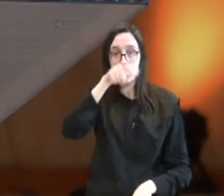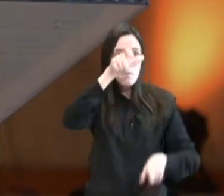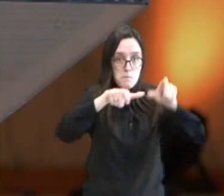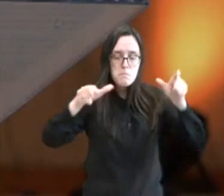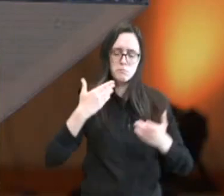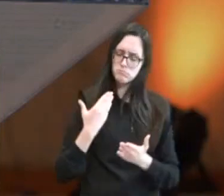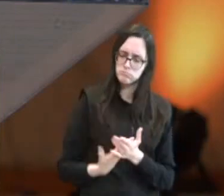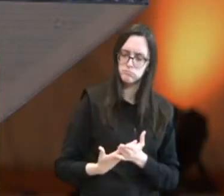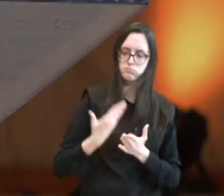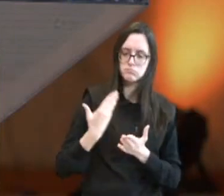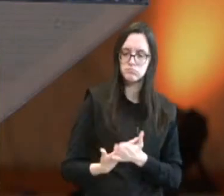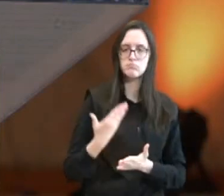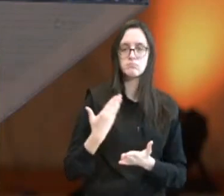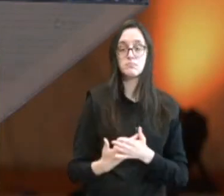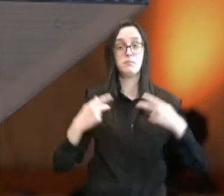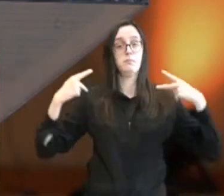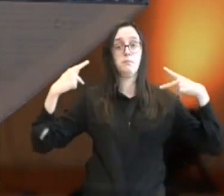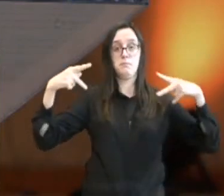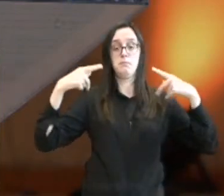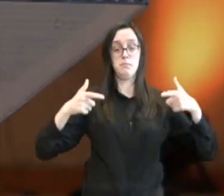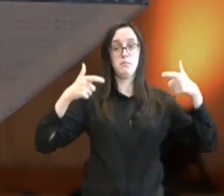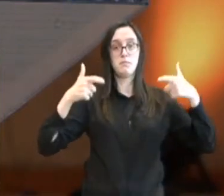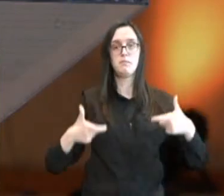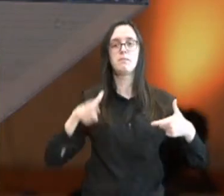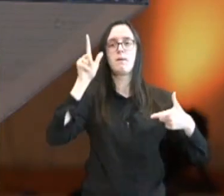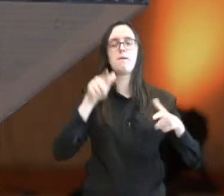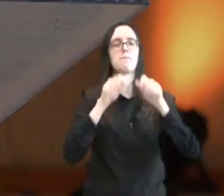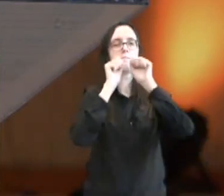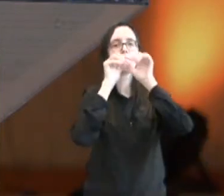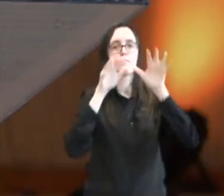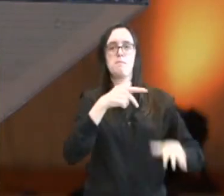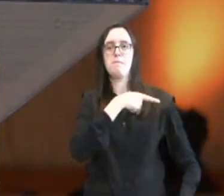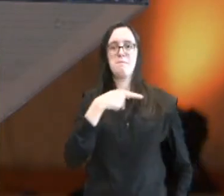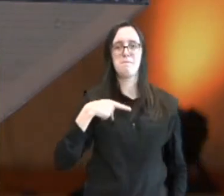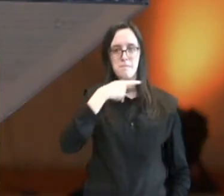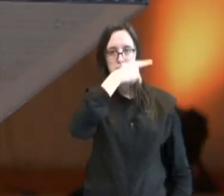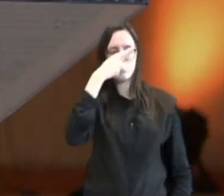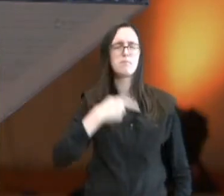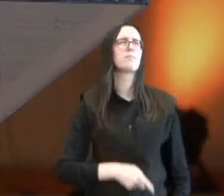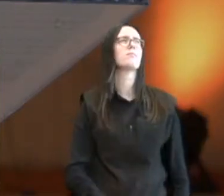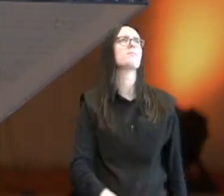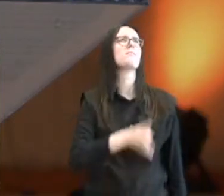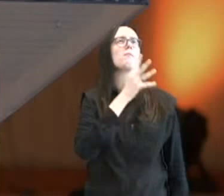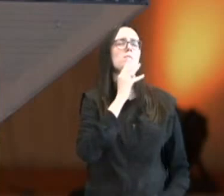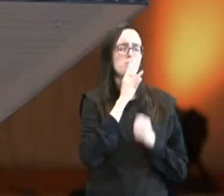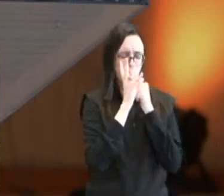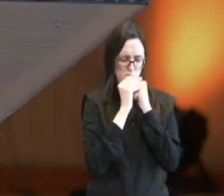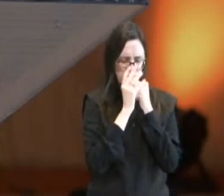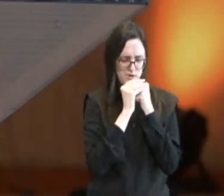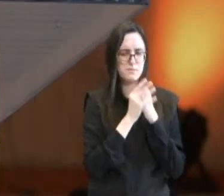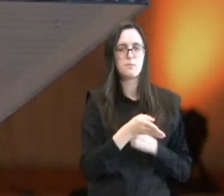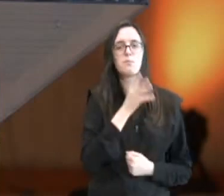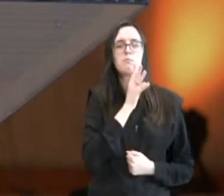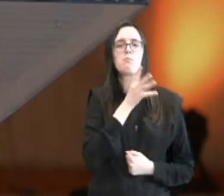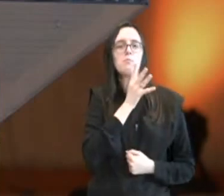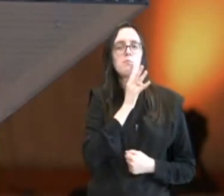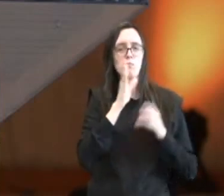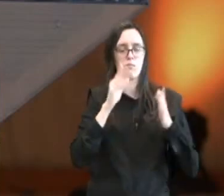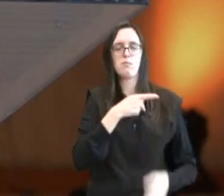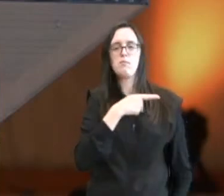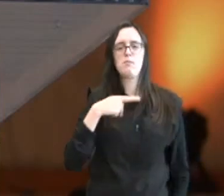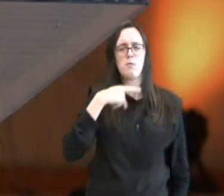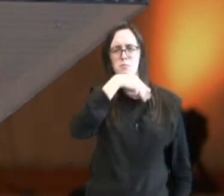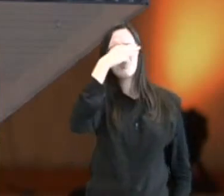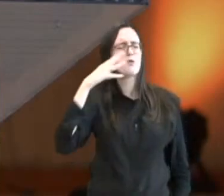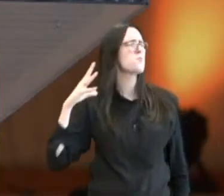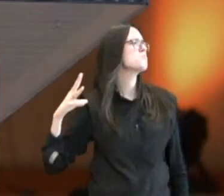capacitados, o púlpito da nossa igreja é uma bênção com o pastor Pascoal, ele tem um conhecimento tremendo, pastor Michel, todos